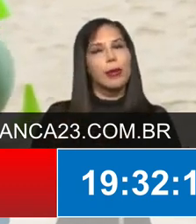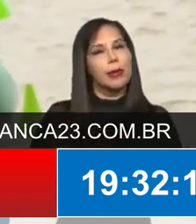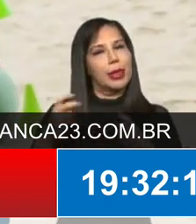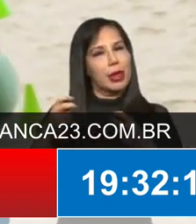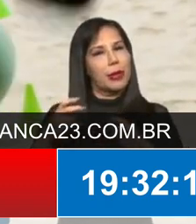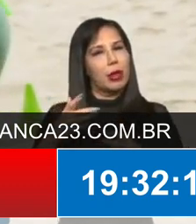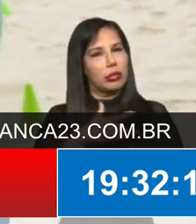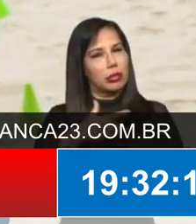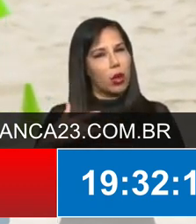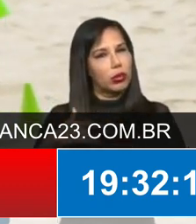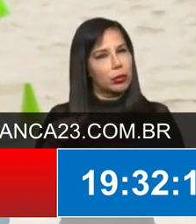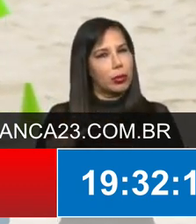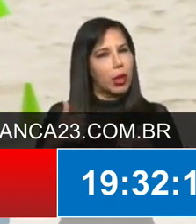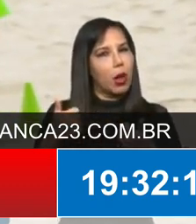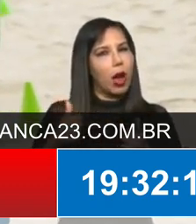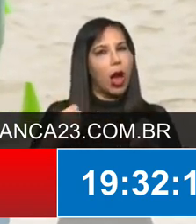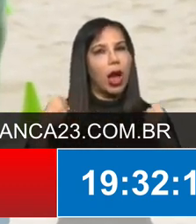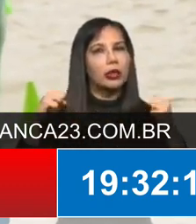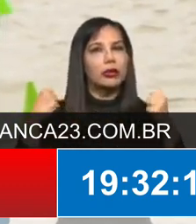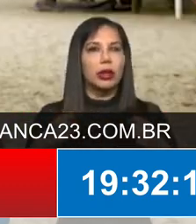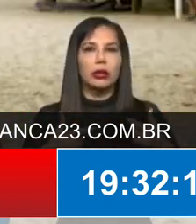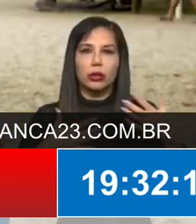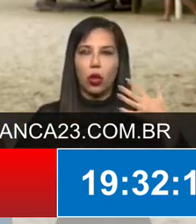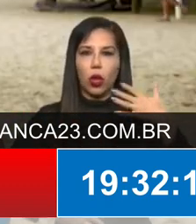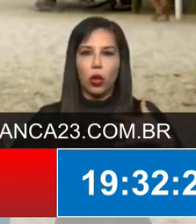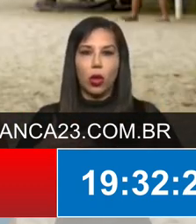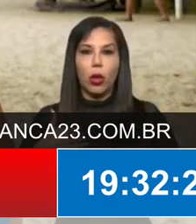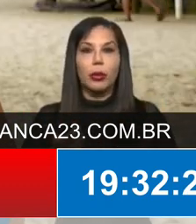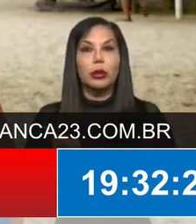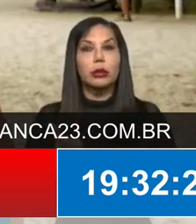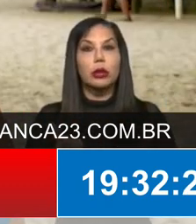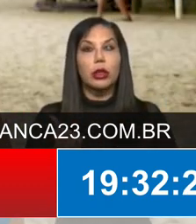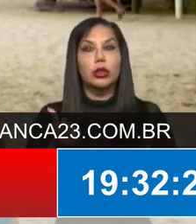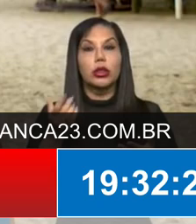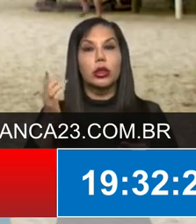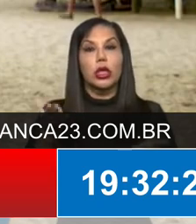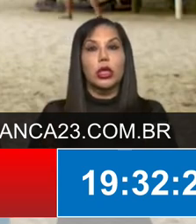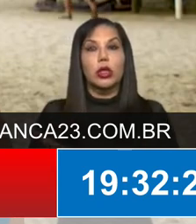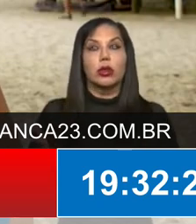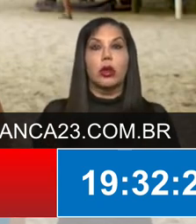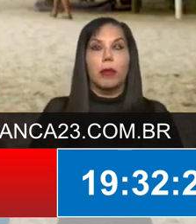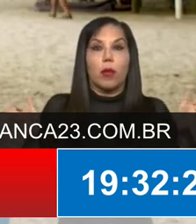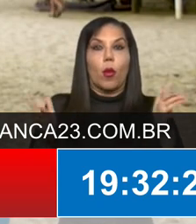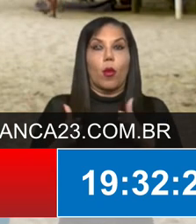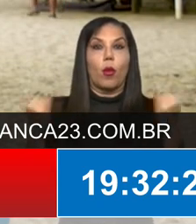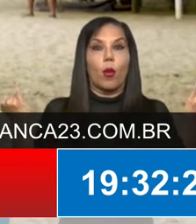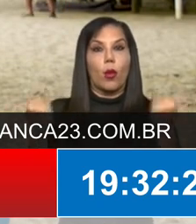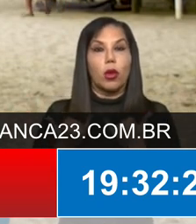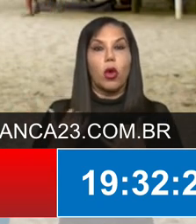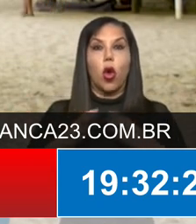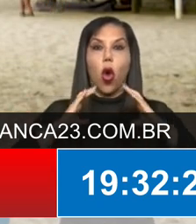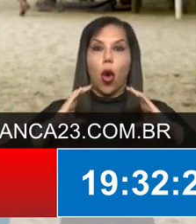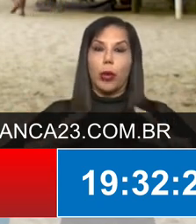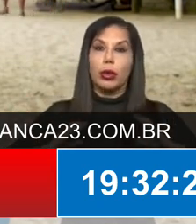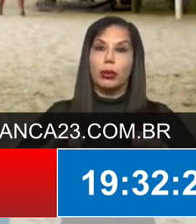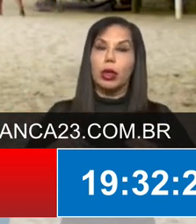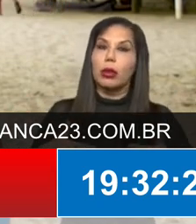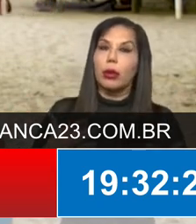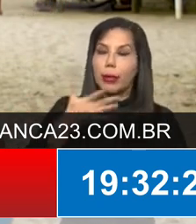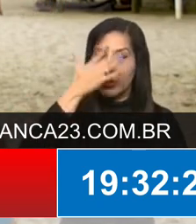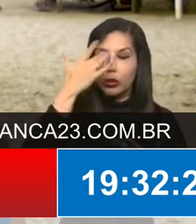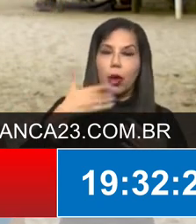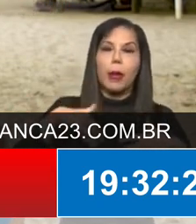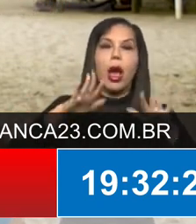os benefícios da atividade esteticamente foram 6 kg que eu perdi eh comportamento eu me tornei uma pessoa mais